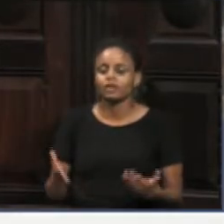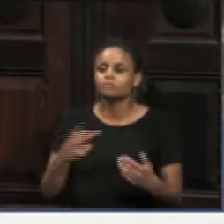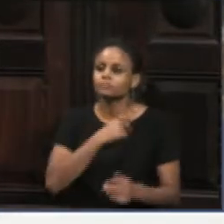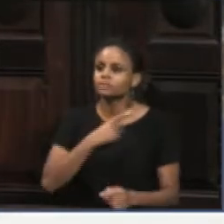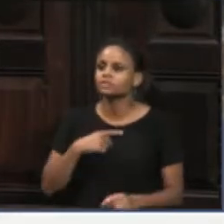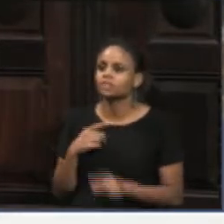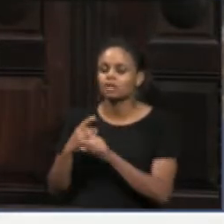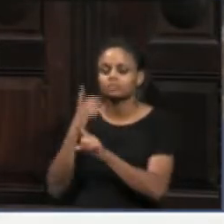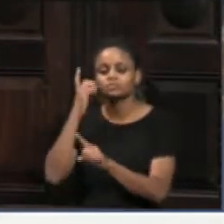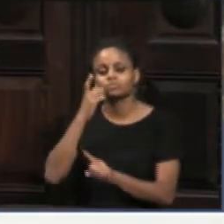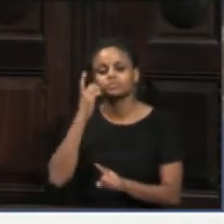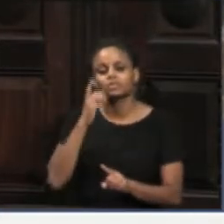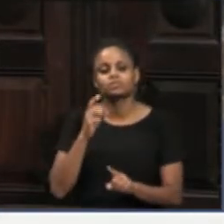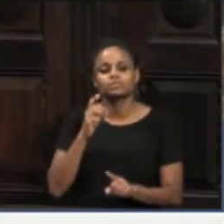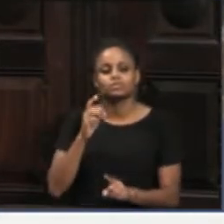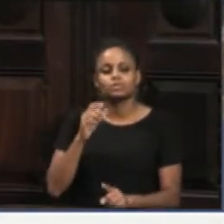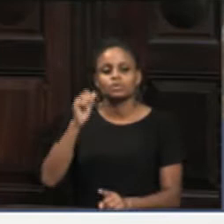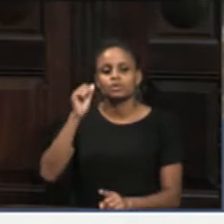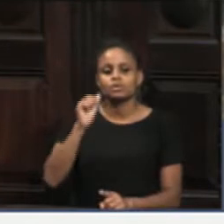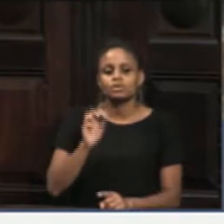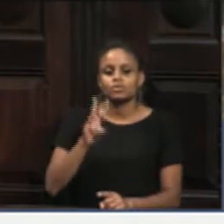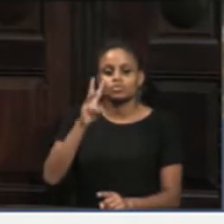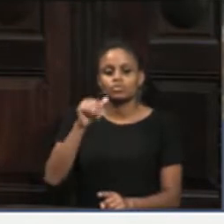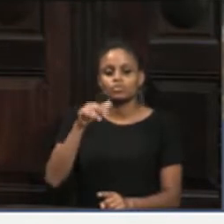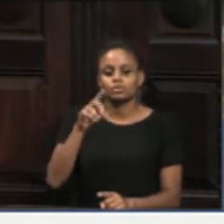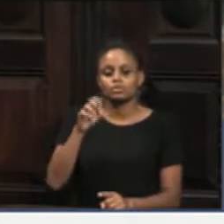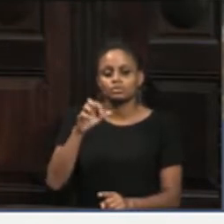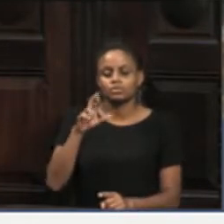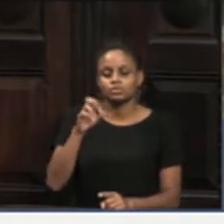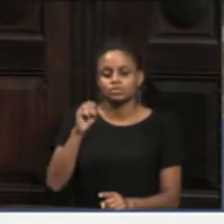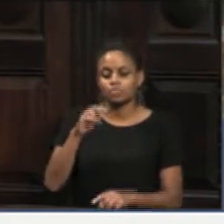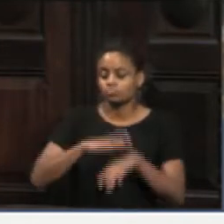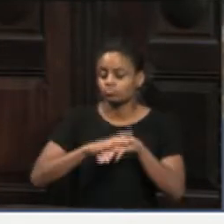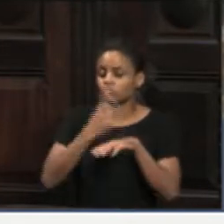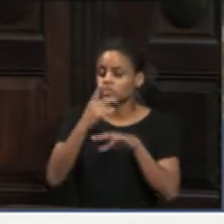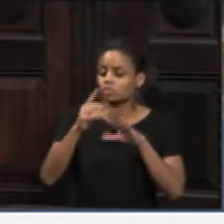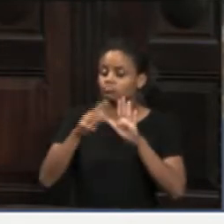Nogueira, autor da indicação legislativa,